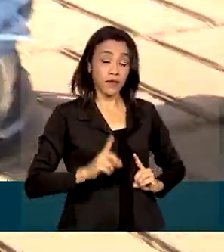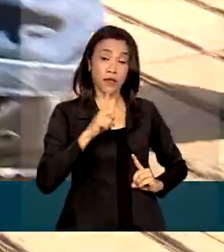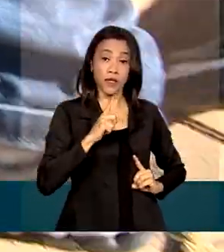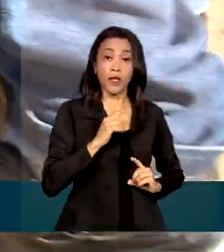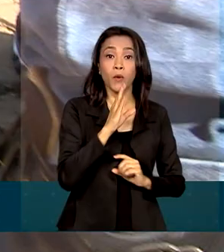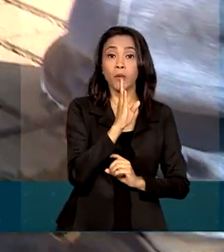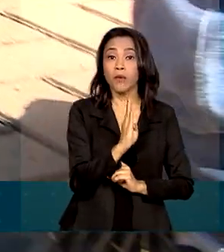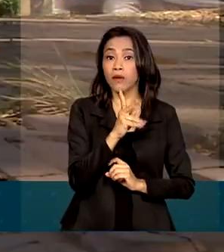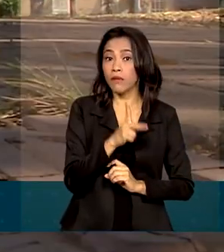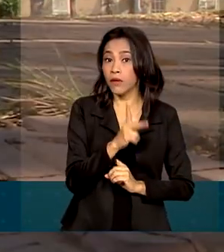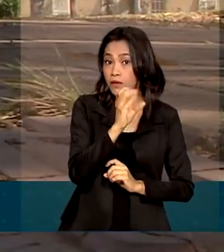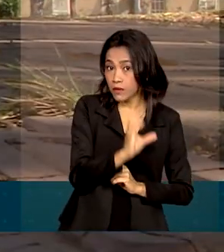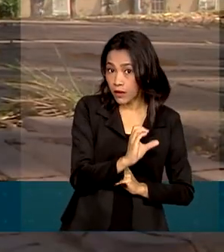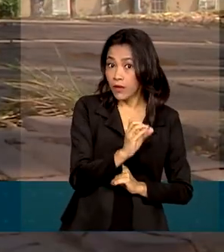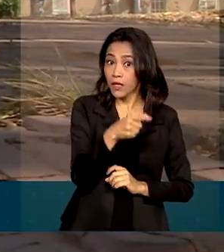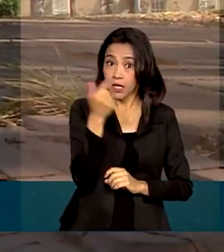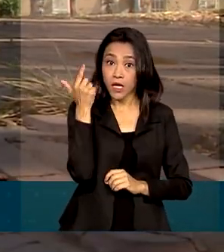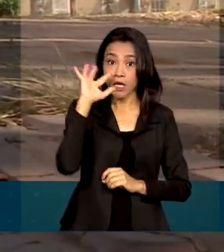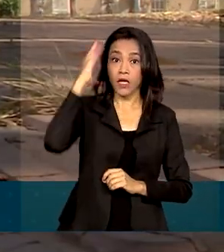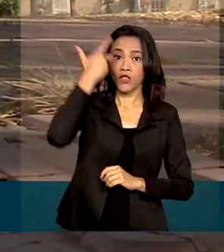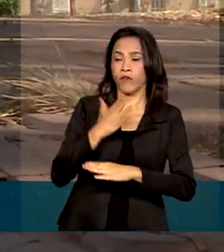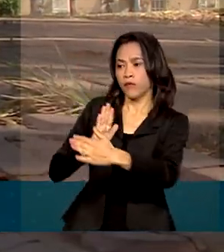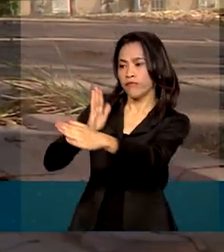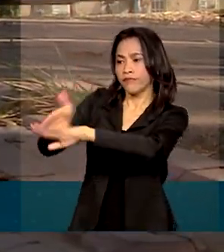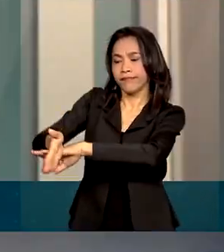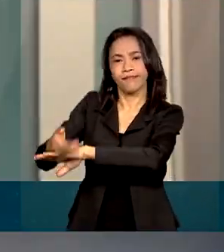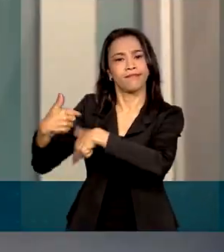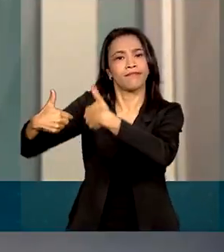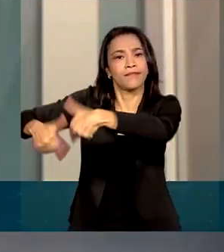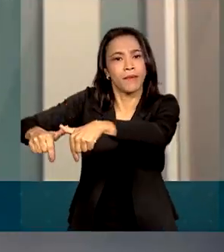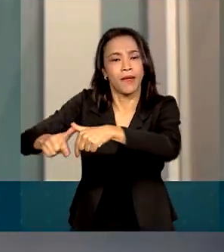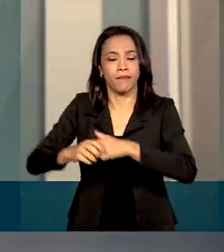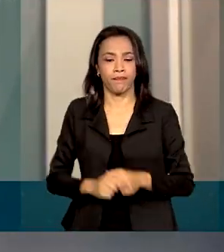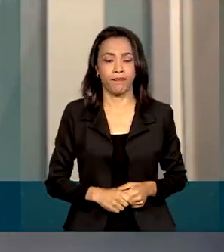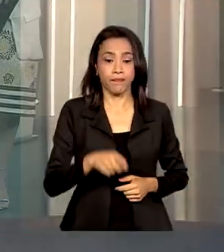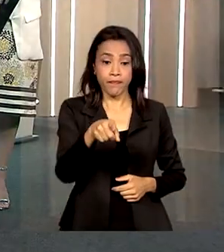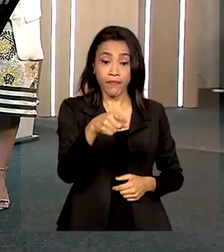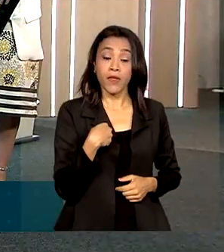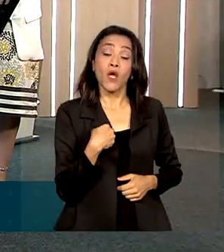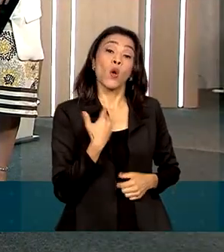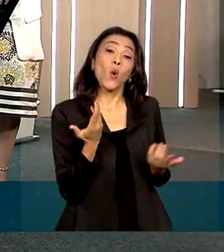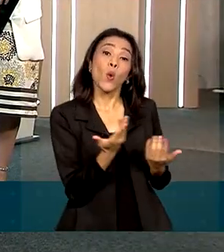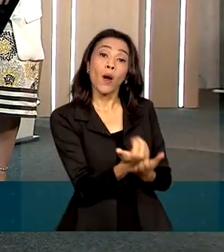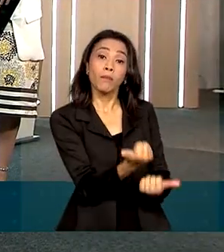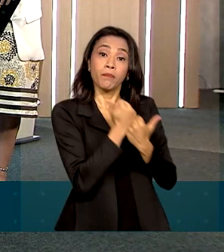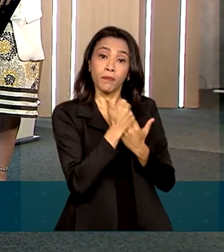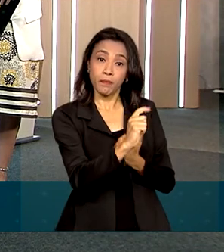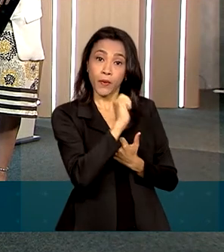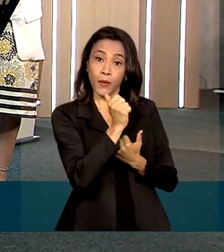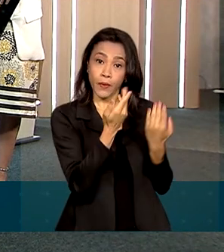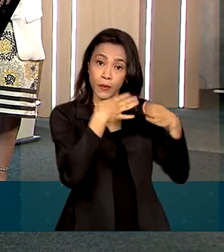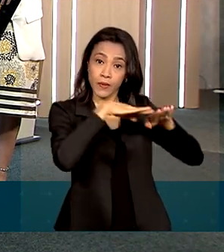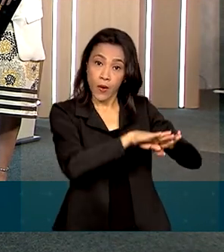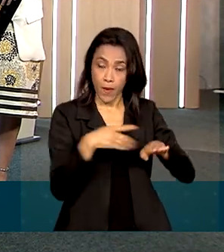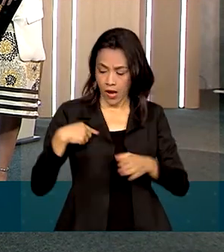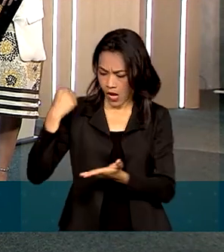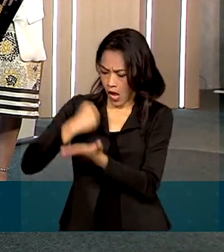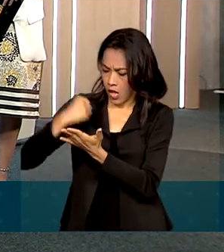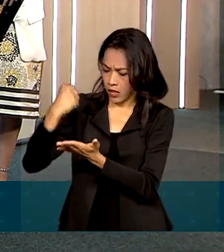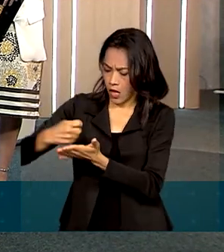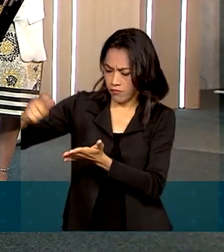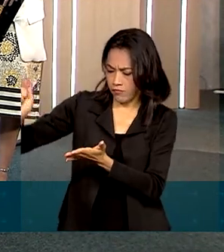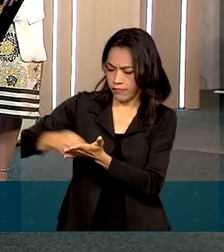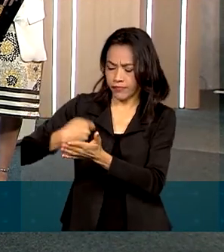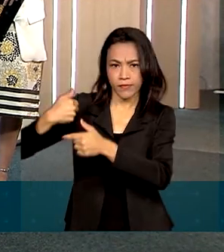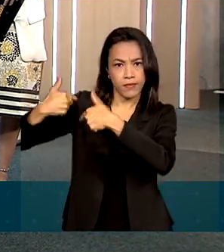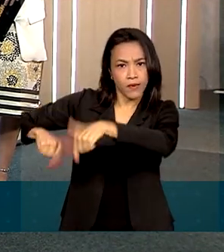prestação continuada e ingressaram no mercado de trabalho. Com o Auxílio Inclusão, se ela assinar a carteira de trabalho,